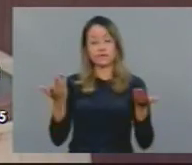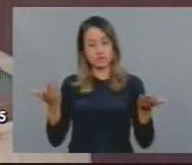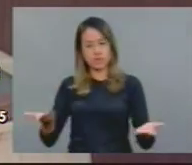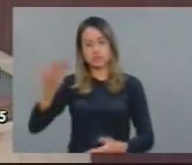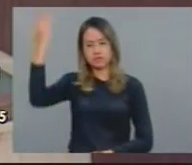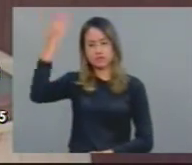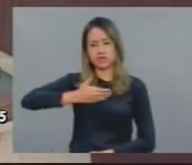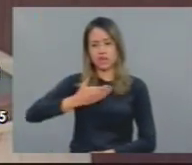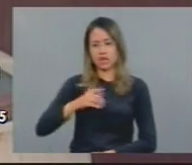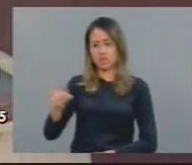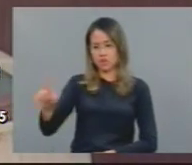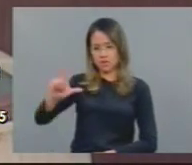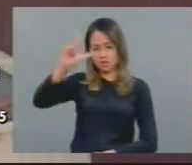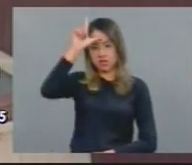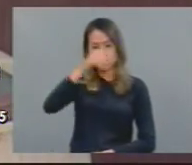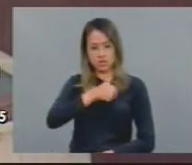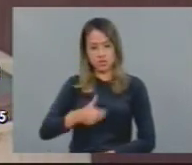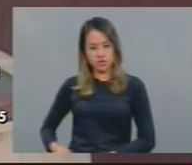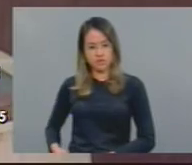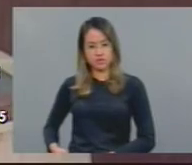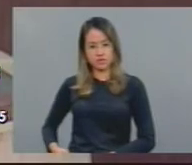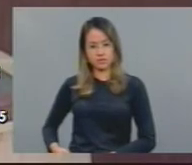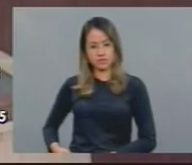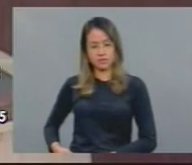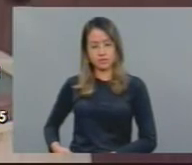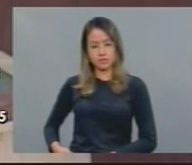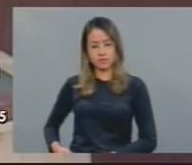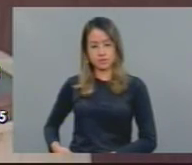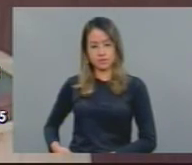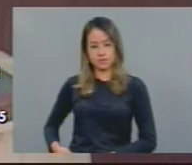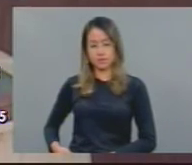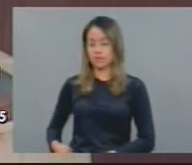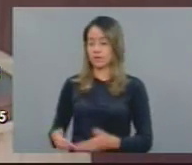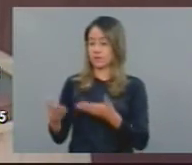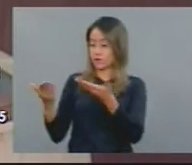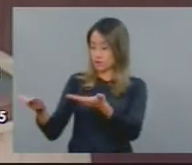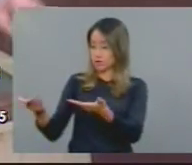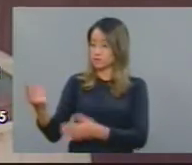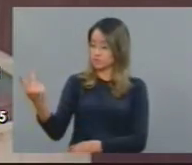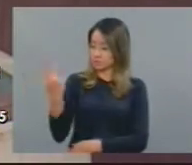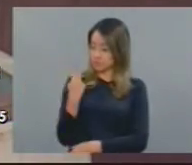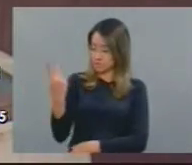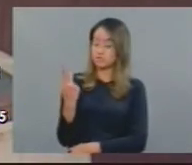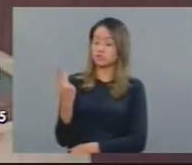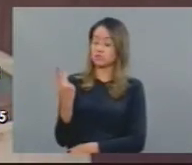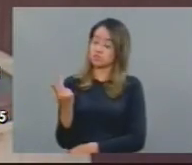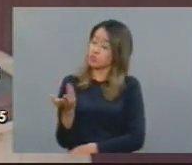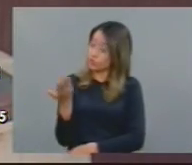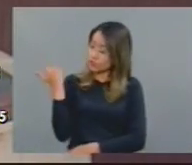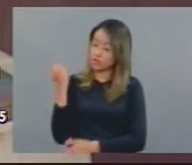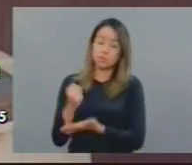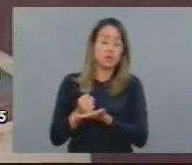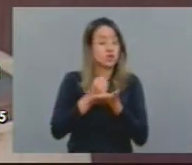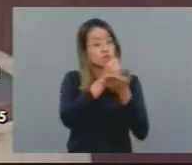resolveremos o problema da criminalidade se não for enfrentado. Queria só que destacar, deputado, que o governo do Estado está totalmente sensível a